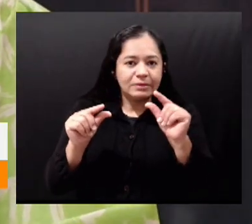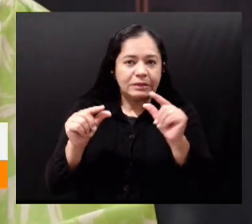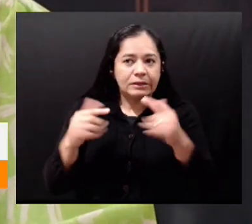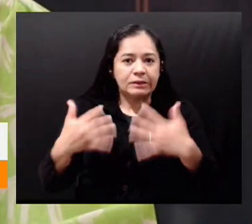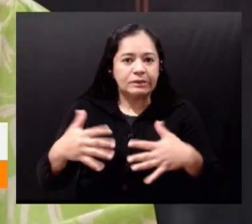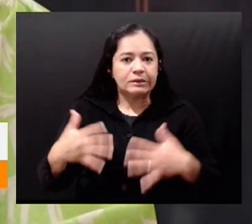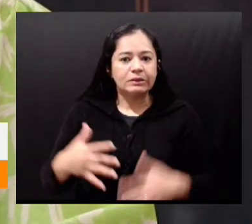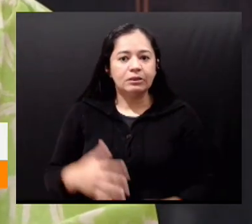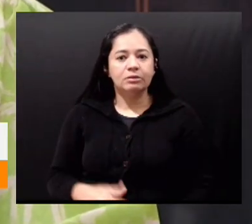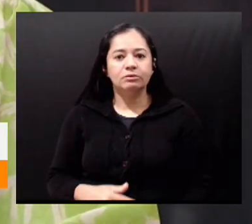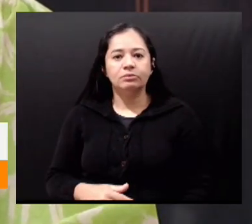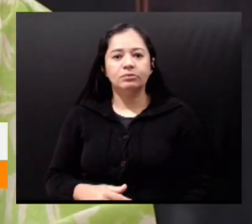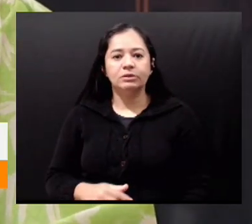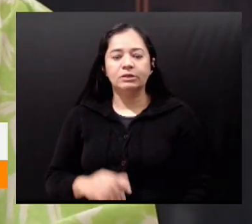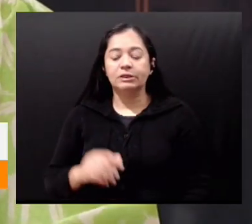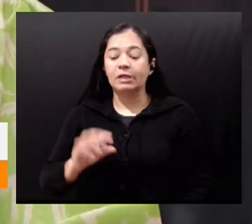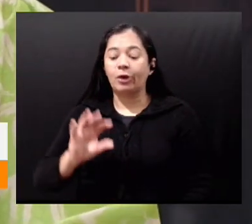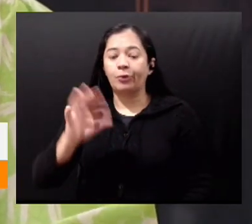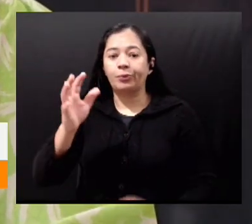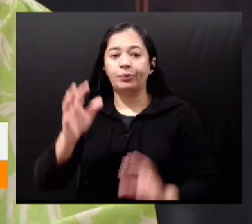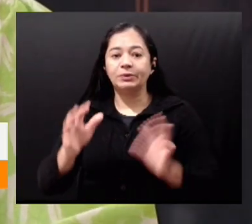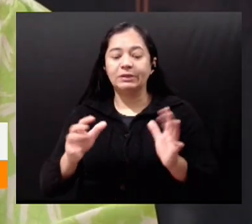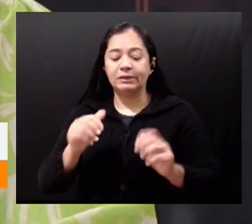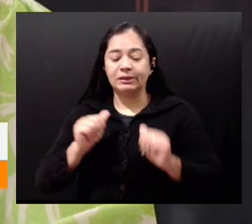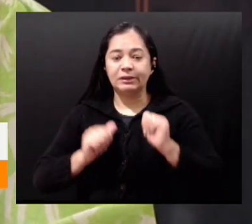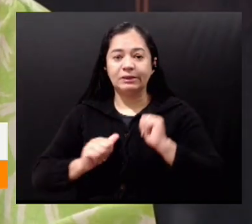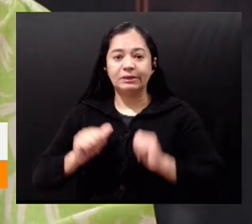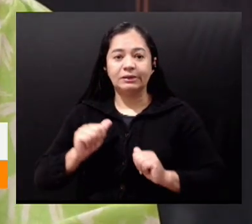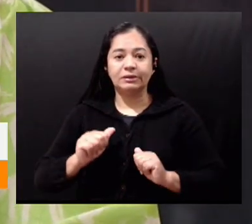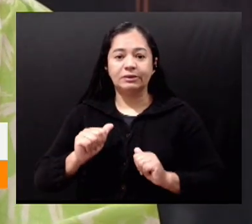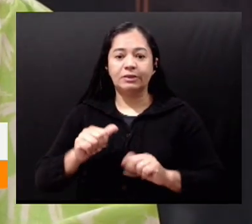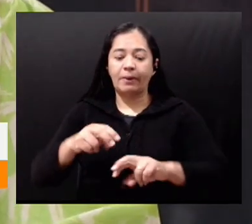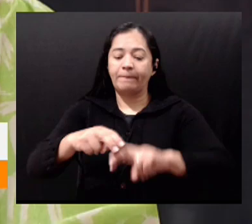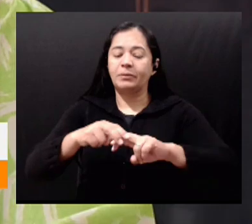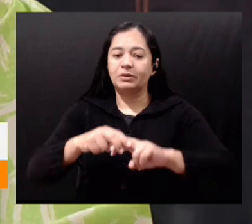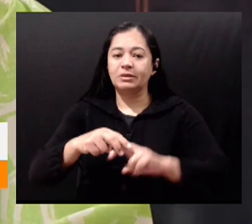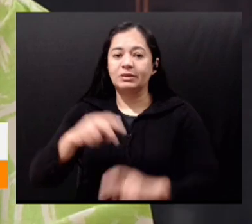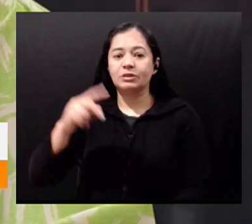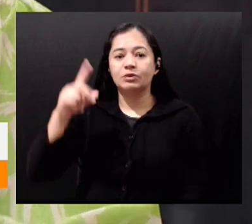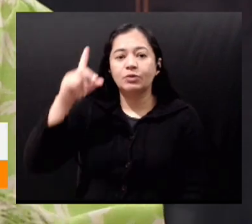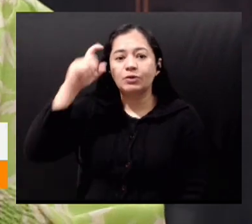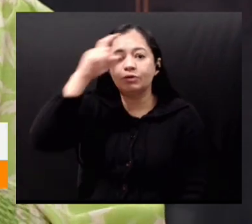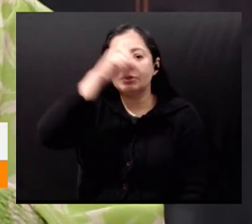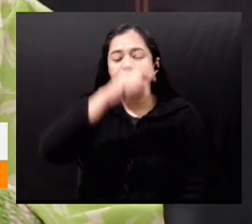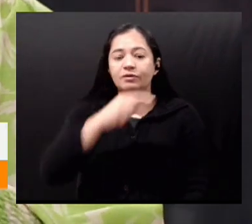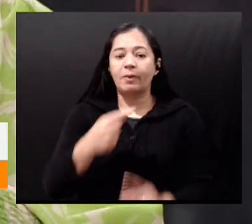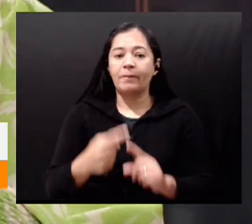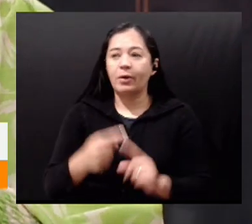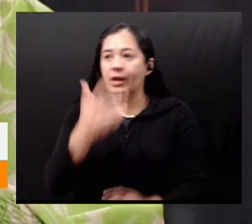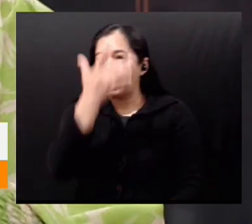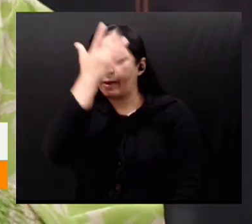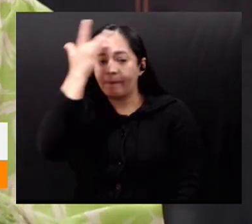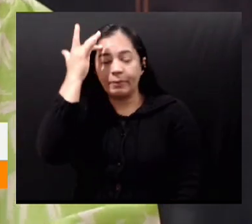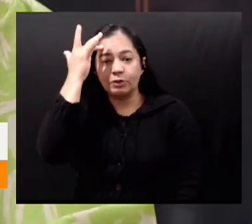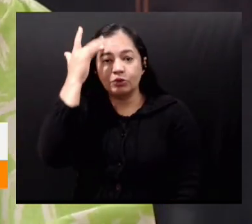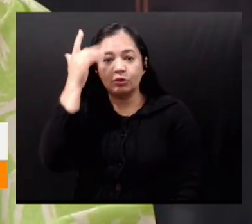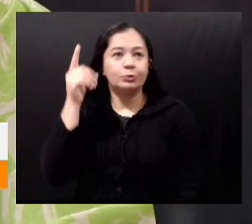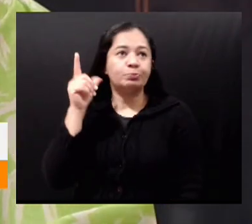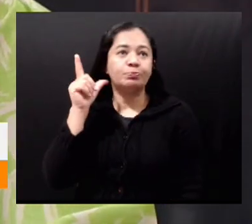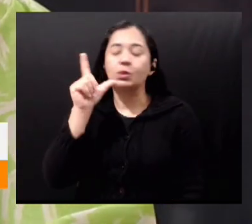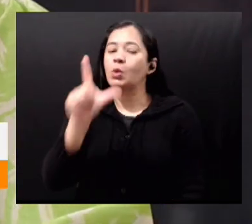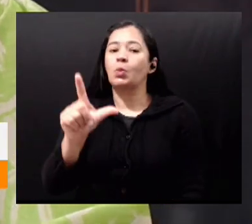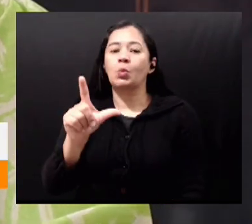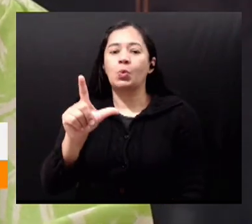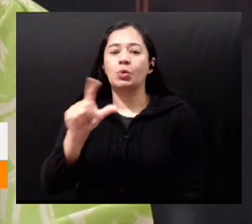a ansiedade. Então fica muito complicado quando a pessoa também não consegue, fazer uma